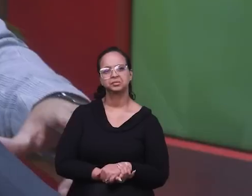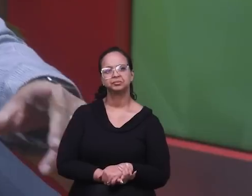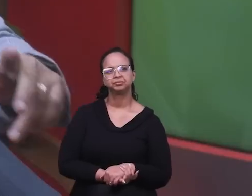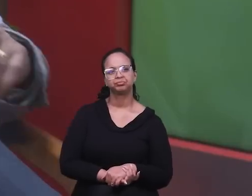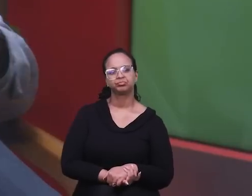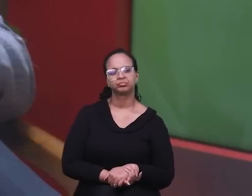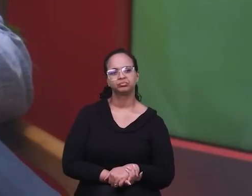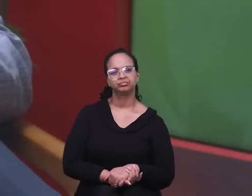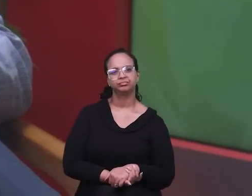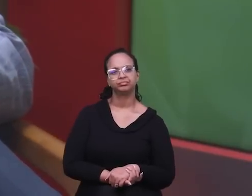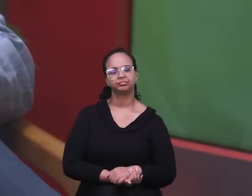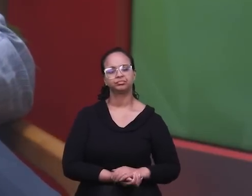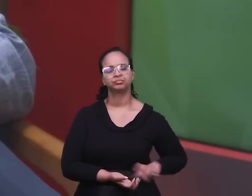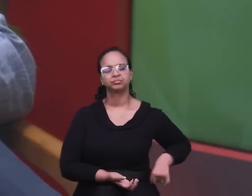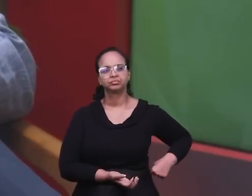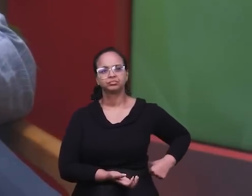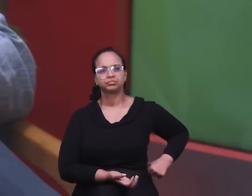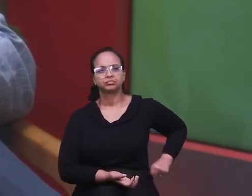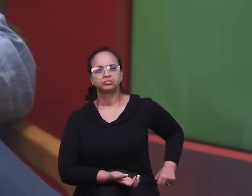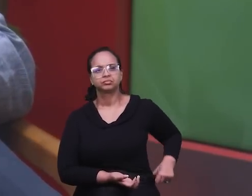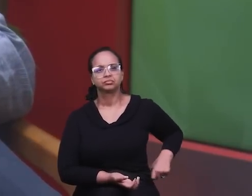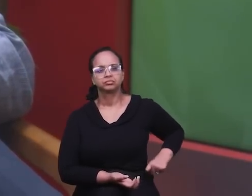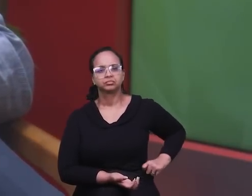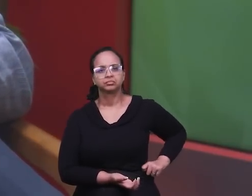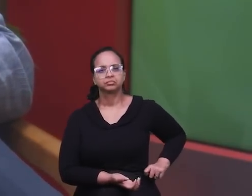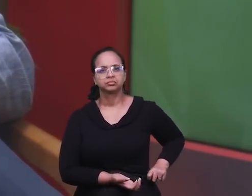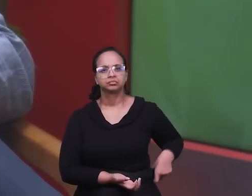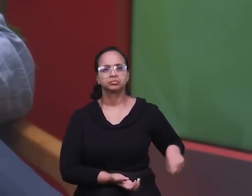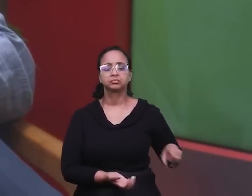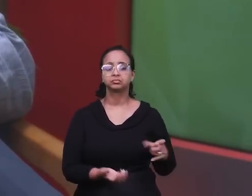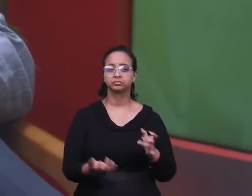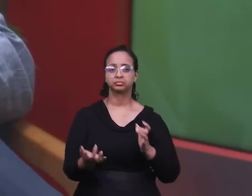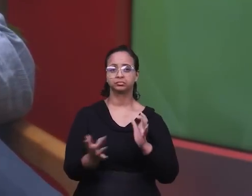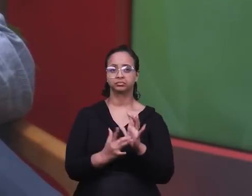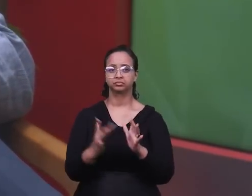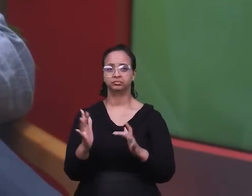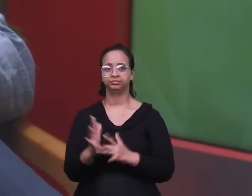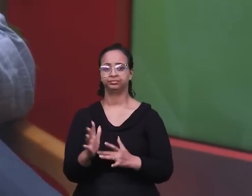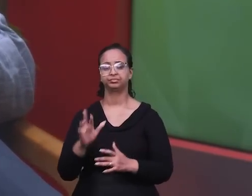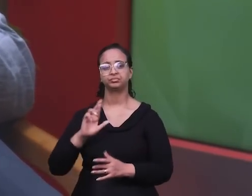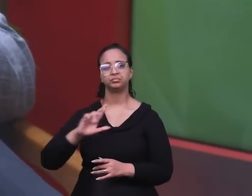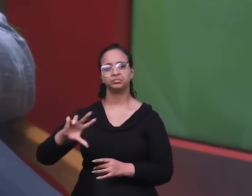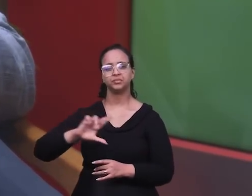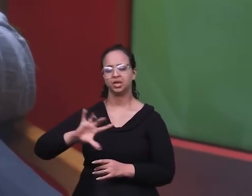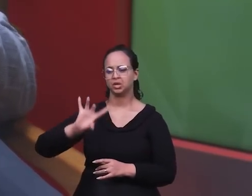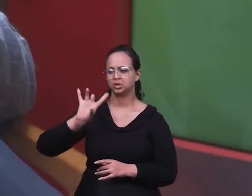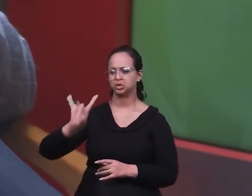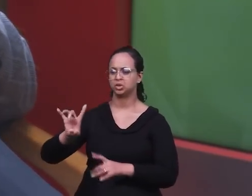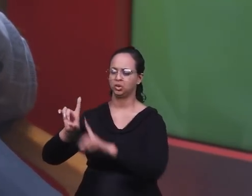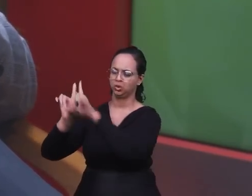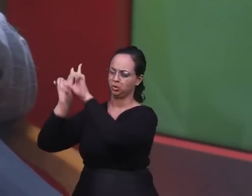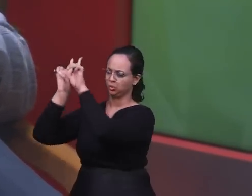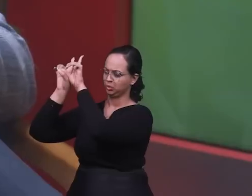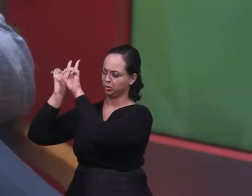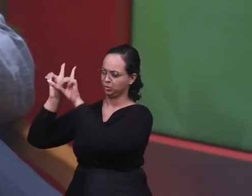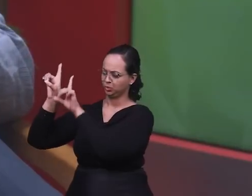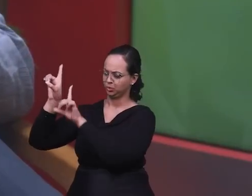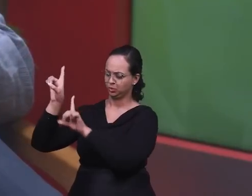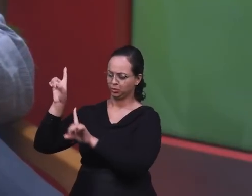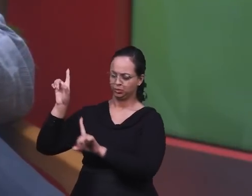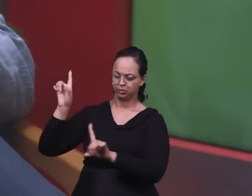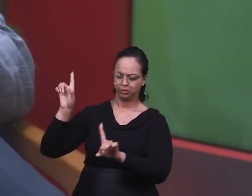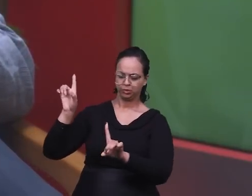Ele estava falando aí, sabe, Josias, o Senhor Jesus não só desceu da sua